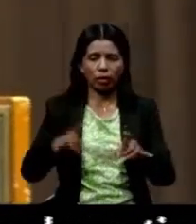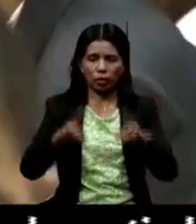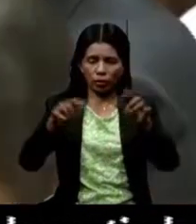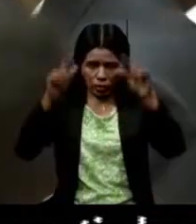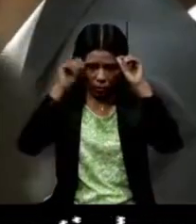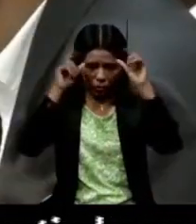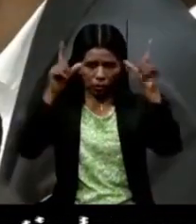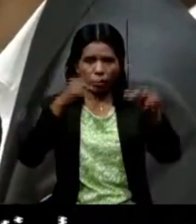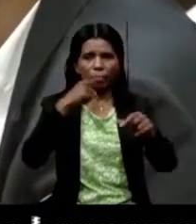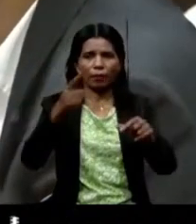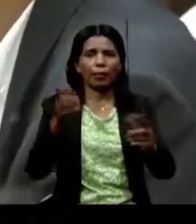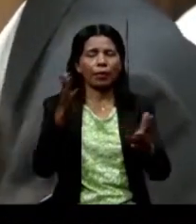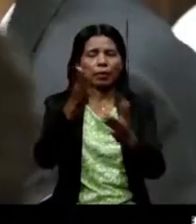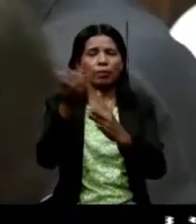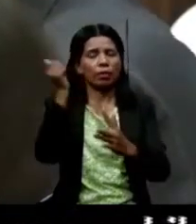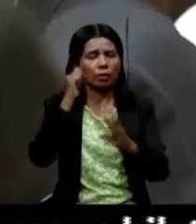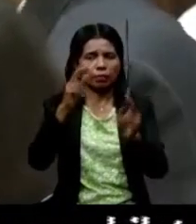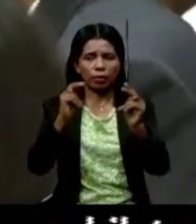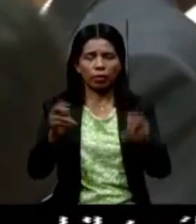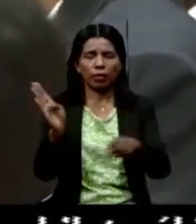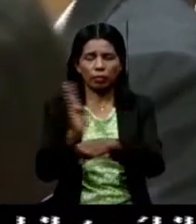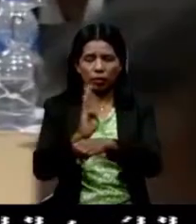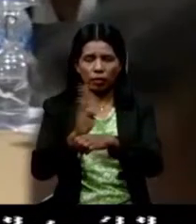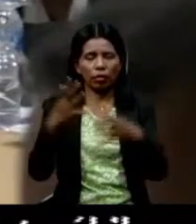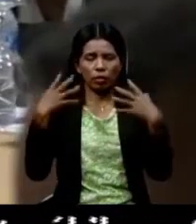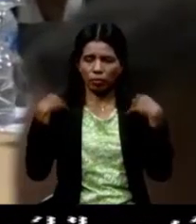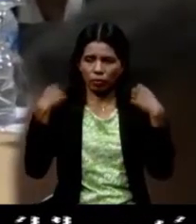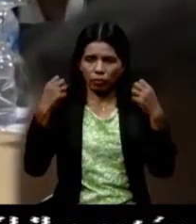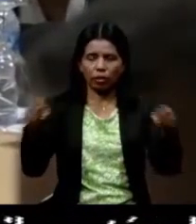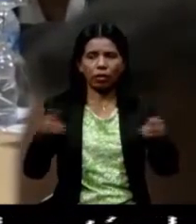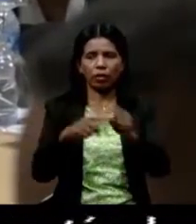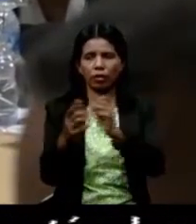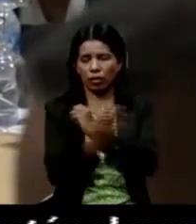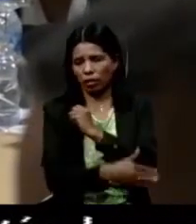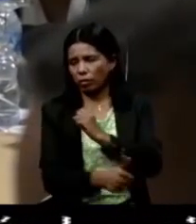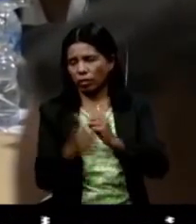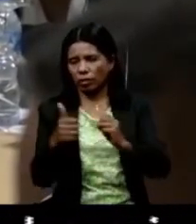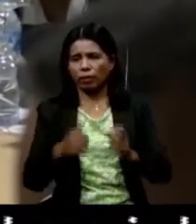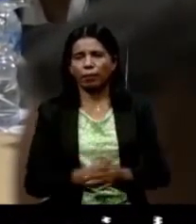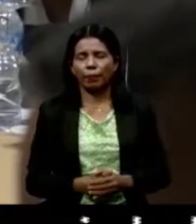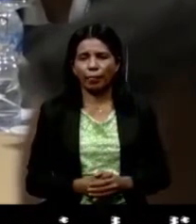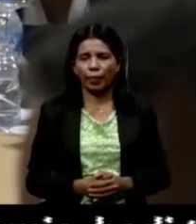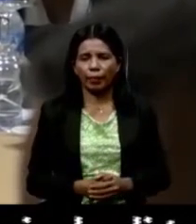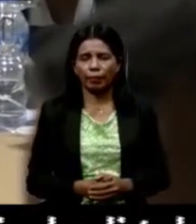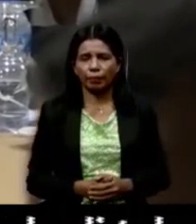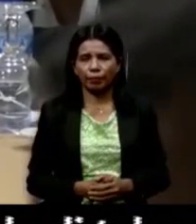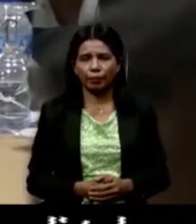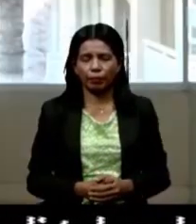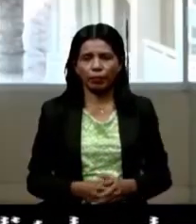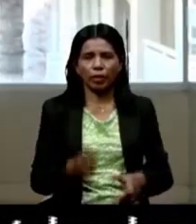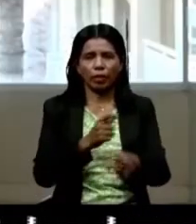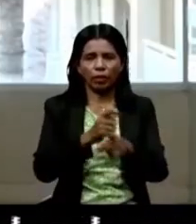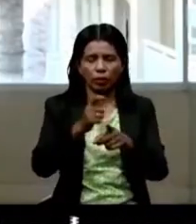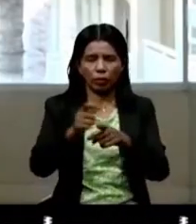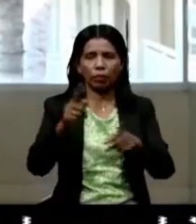Leste hateten atu adere ba ASEAN persija negosiasaun nebe forti hanesan nasaun sirseluk. Treinamento ba